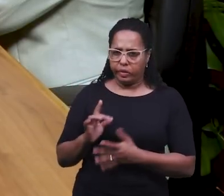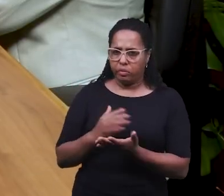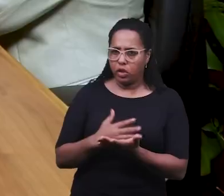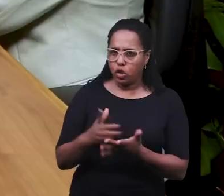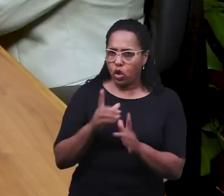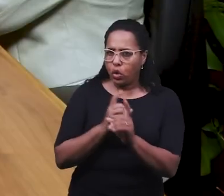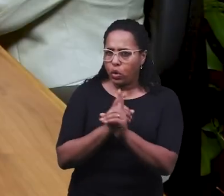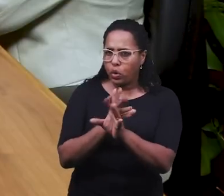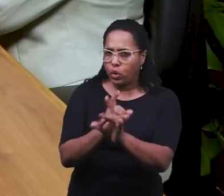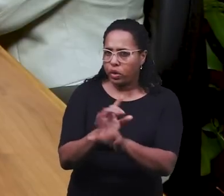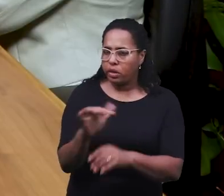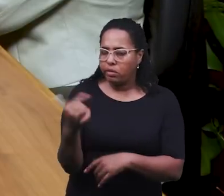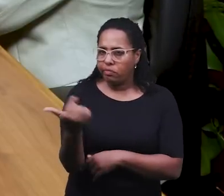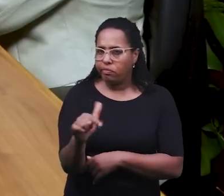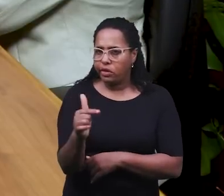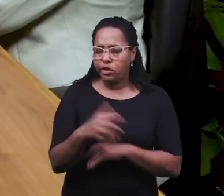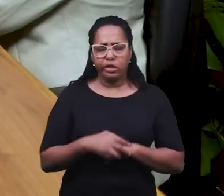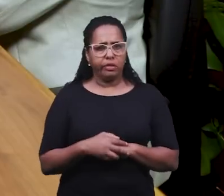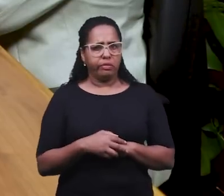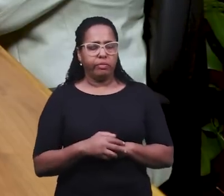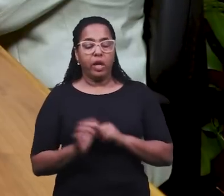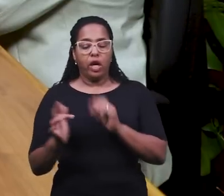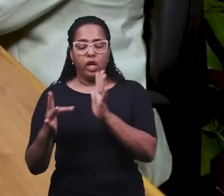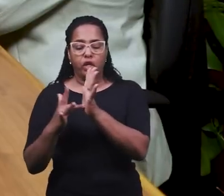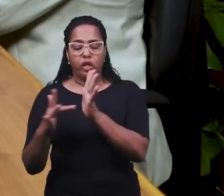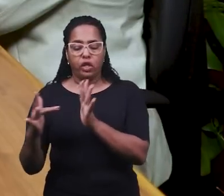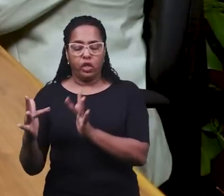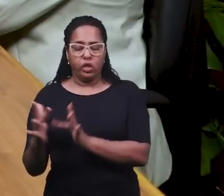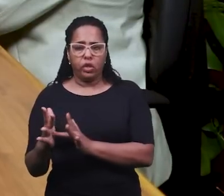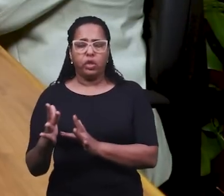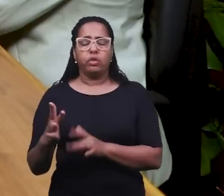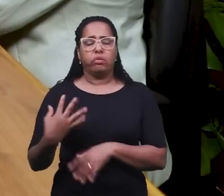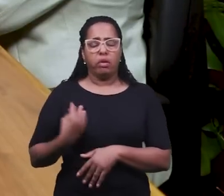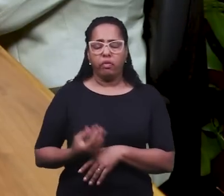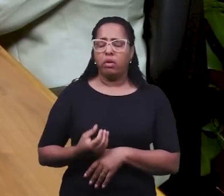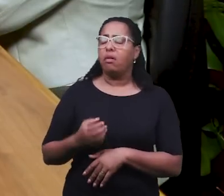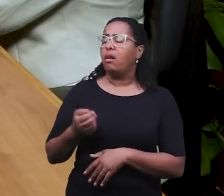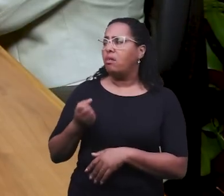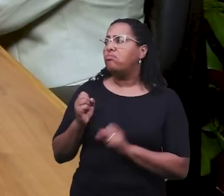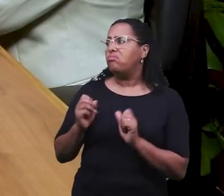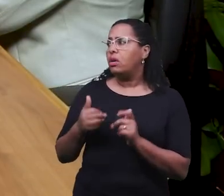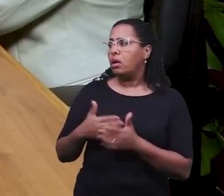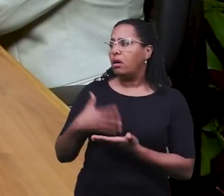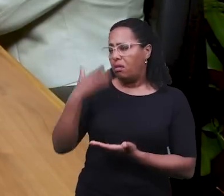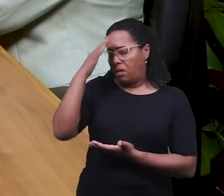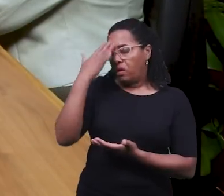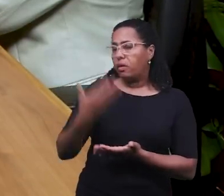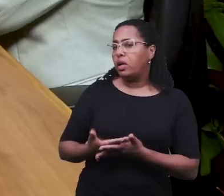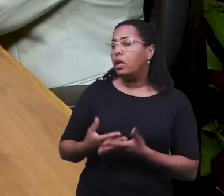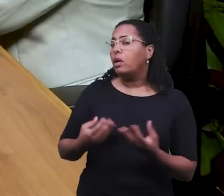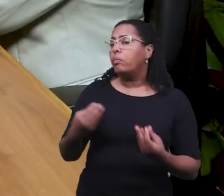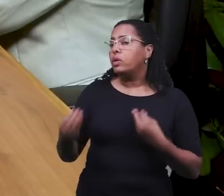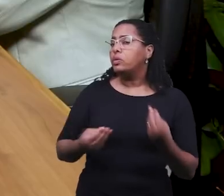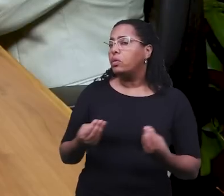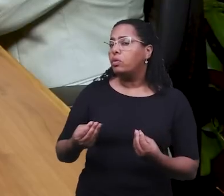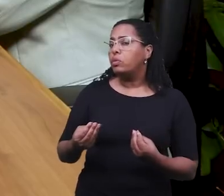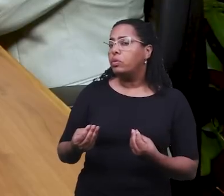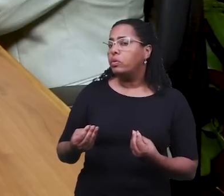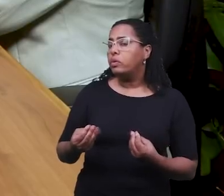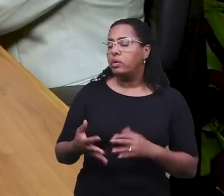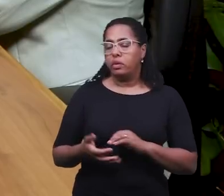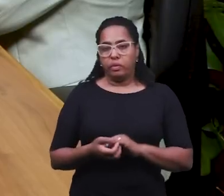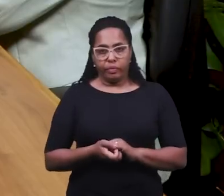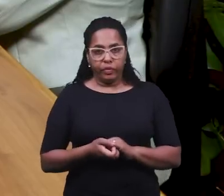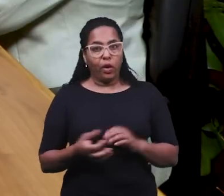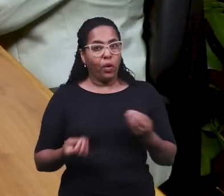é? Jesus está vivo. É possível que alguns vem cá, tá bom, eu creio que Jesus está vivo. Mas como foi isso? Como é que